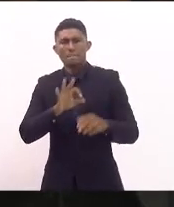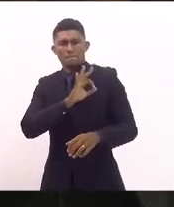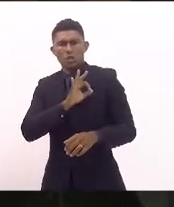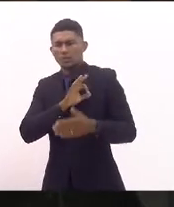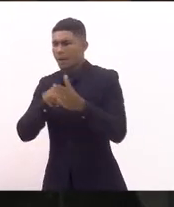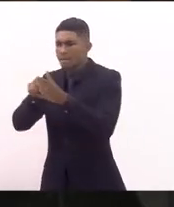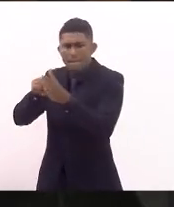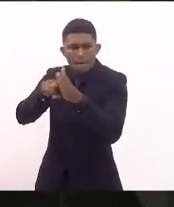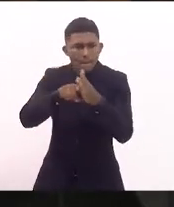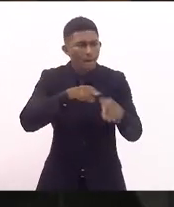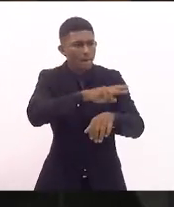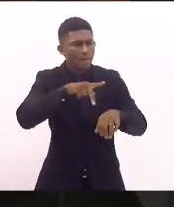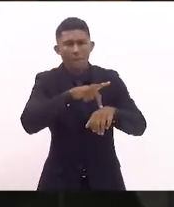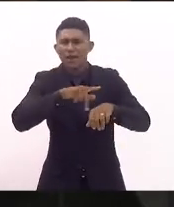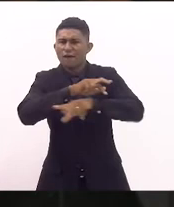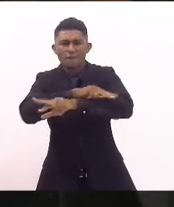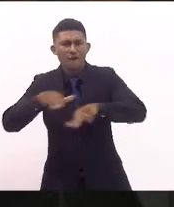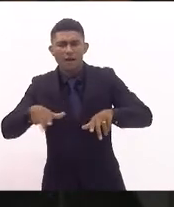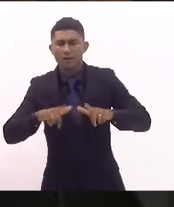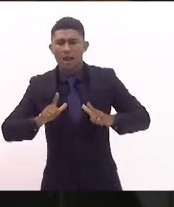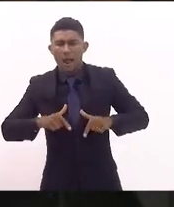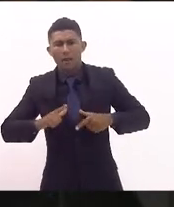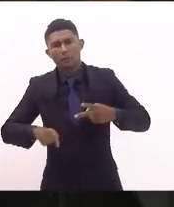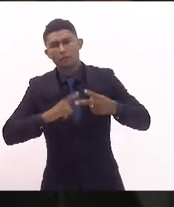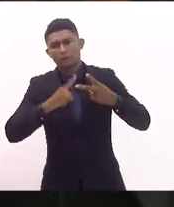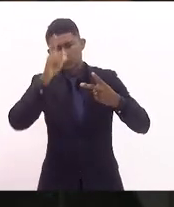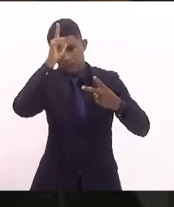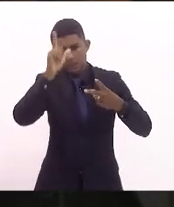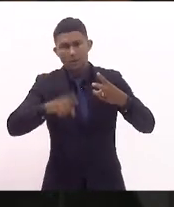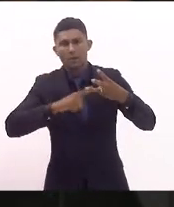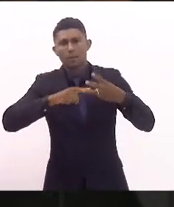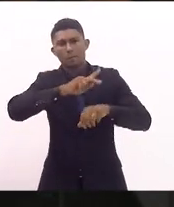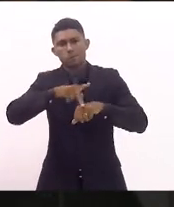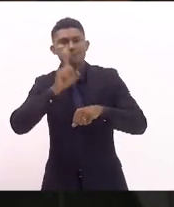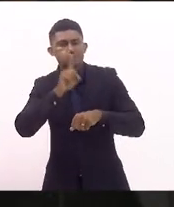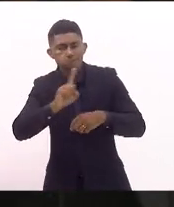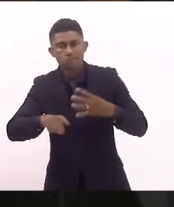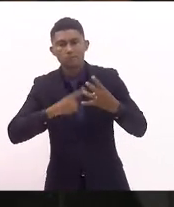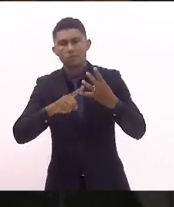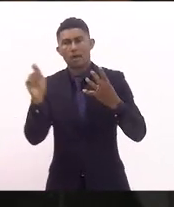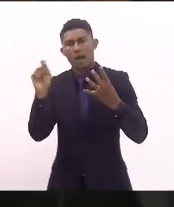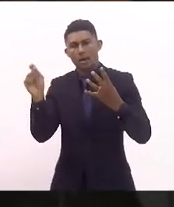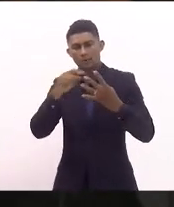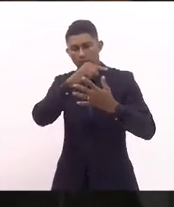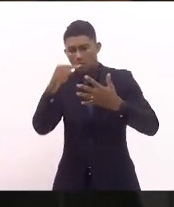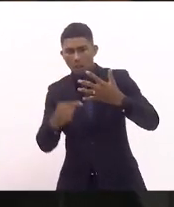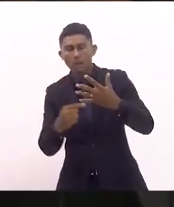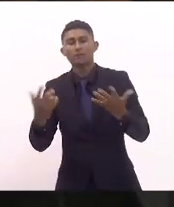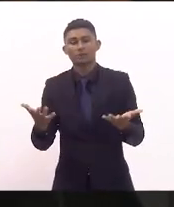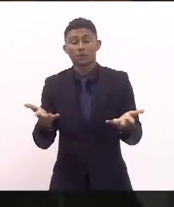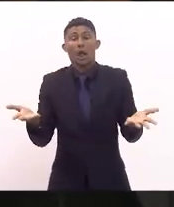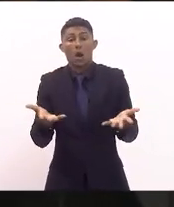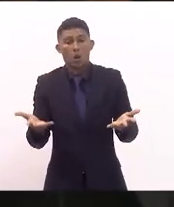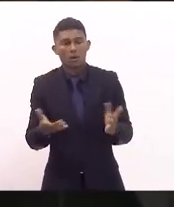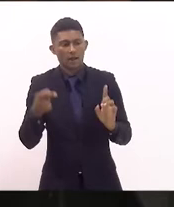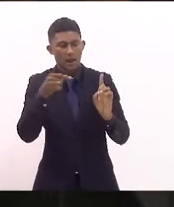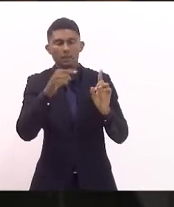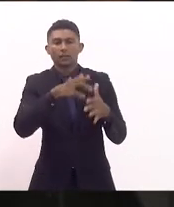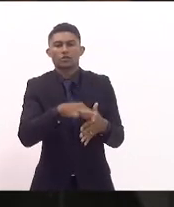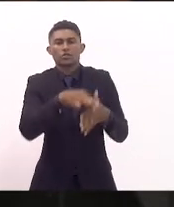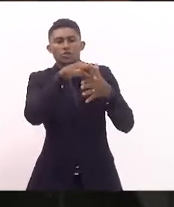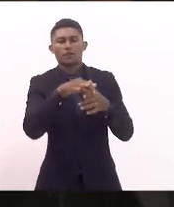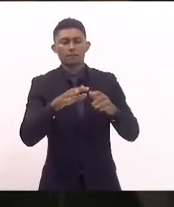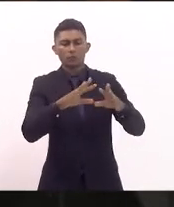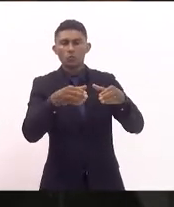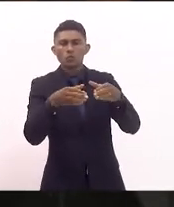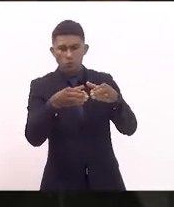países, como Israel, Alemanha, Estados Unidos e Argentina. Atualmente, é chefe do Grupo de Repressão